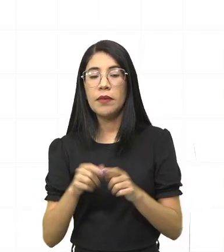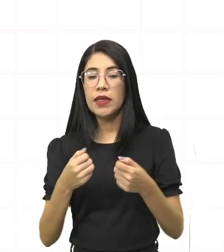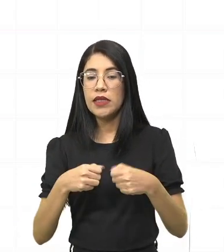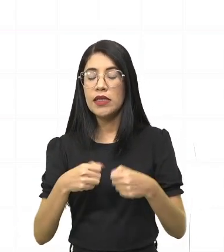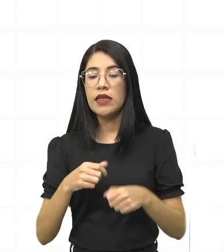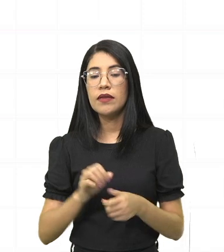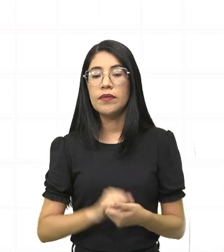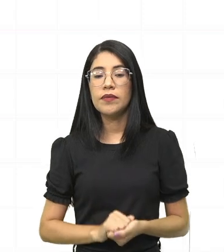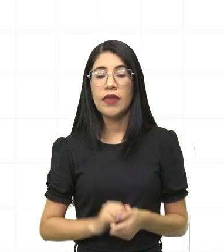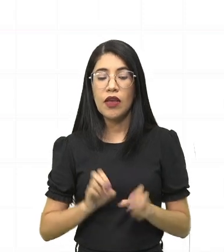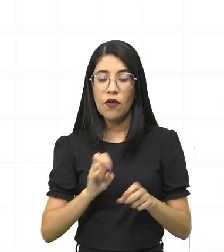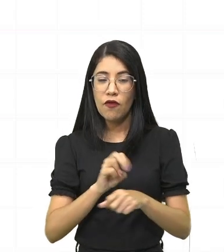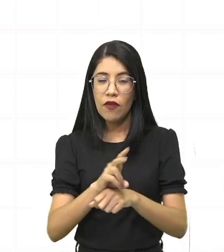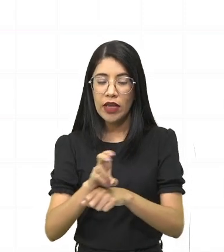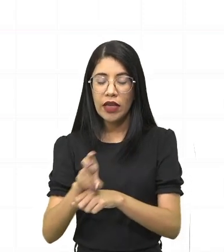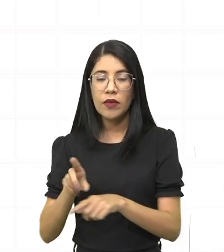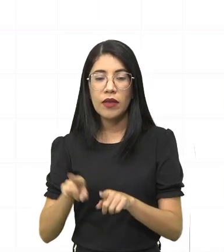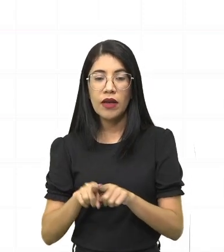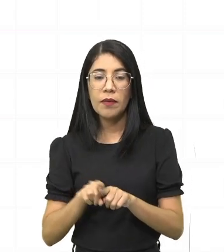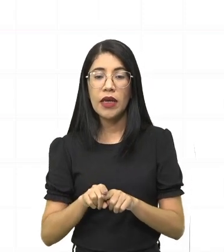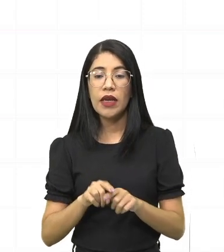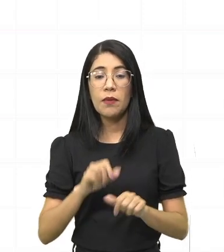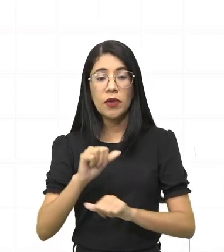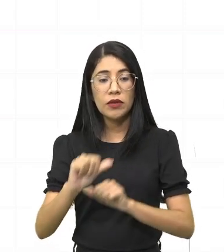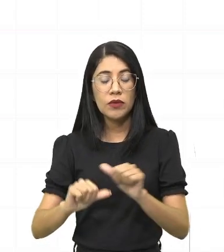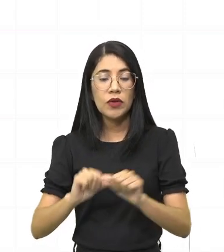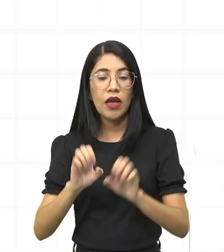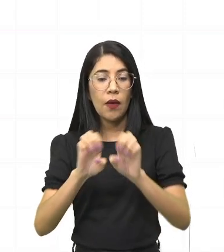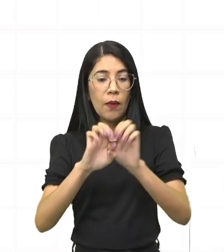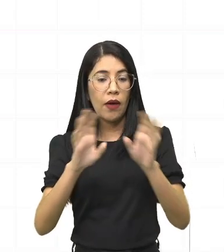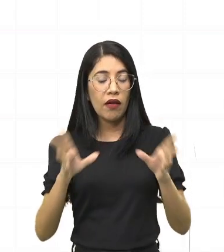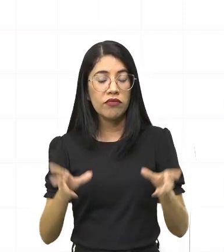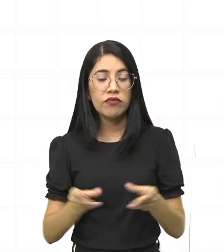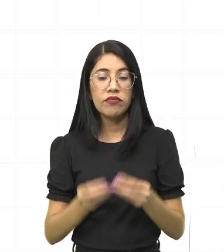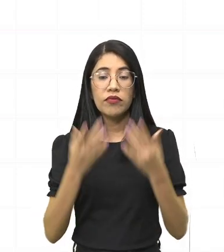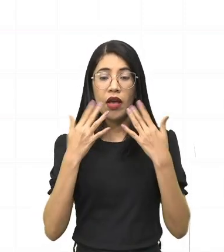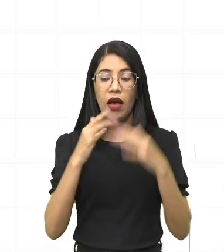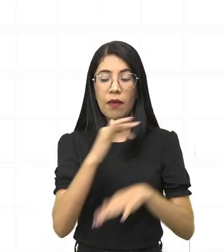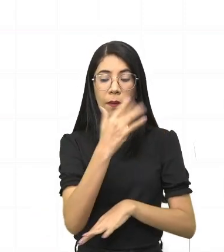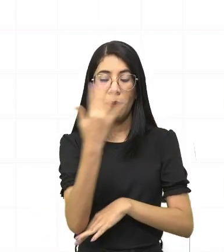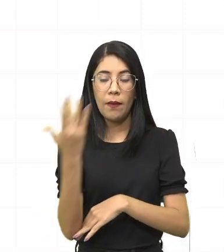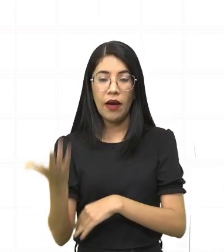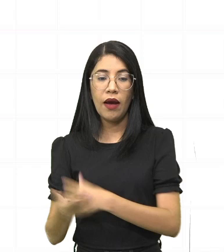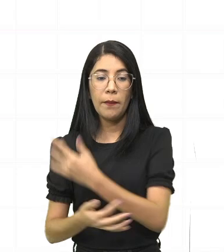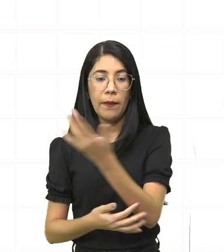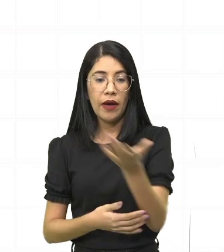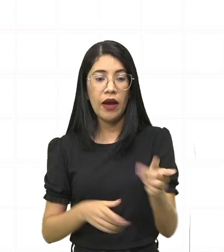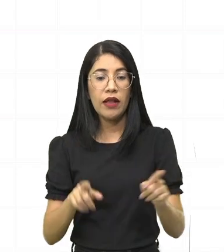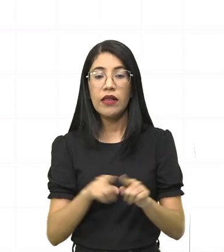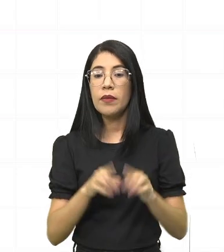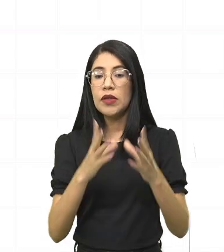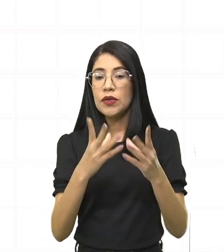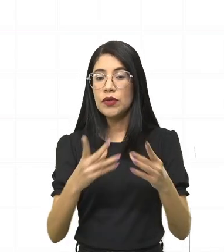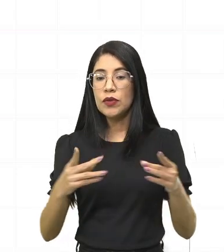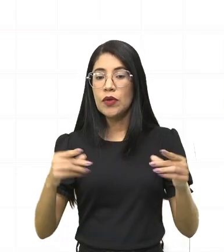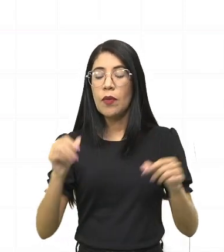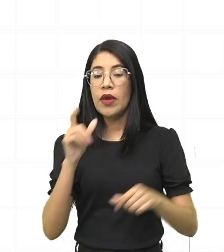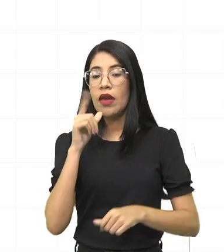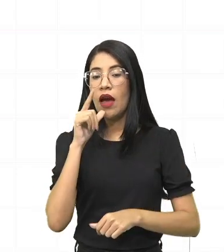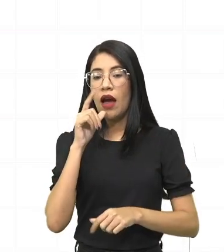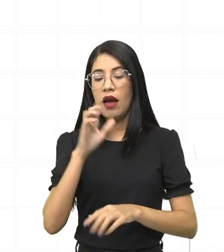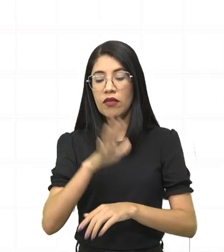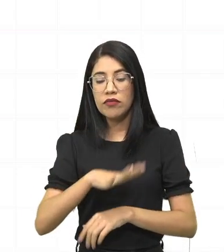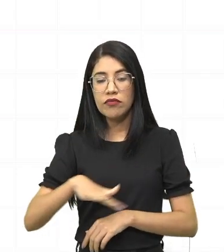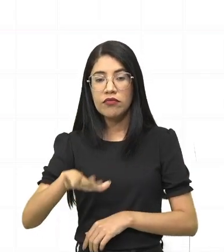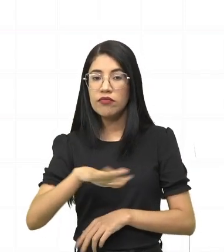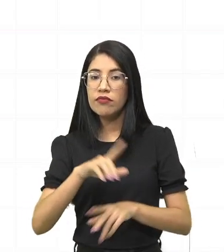pode levar à conversão de ecossistemas naturais, desmatamento e esgotamento dos recursos